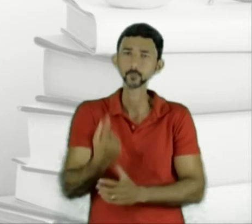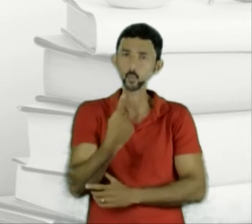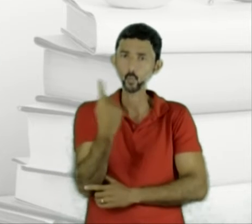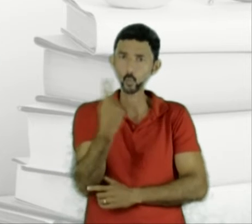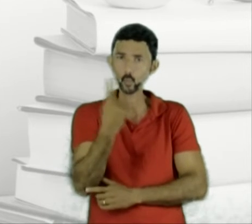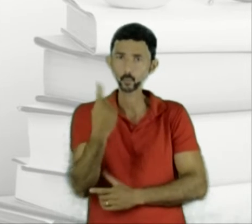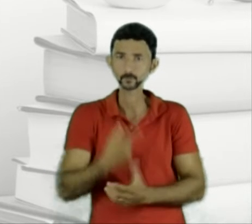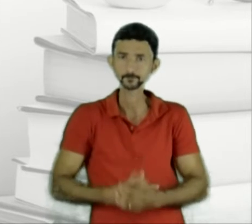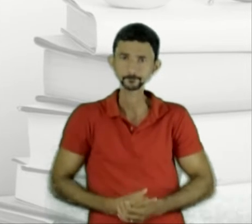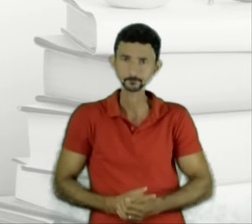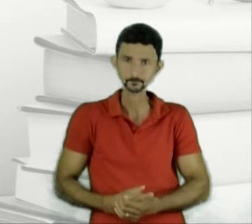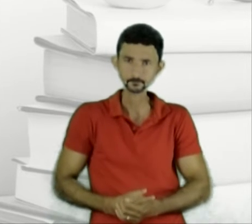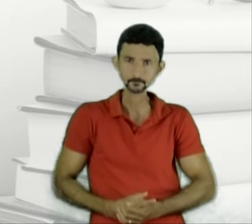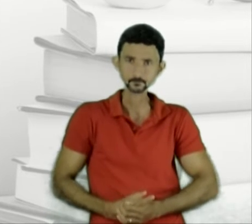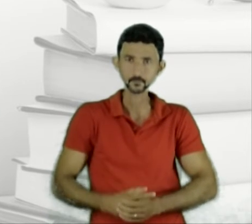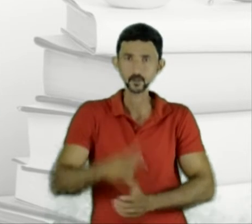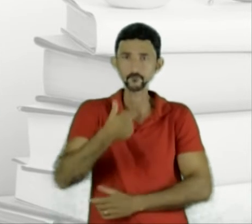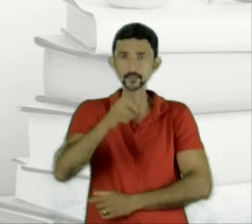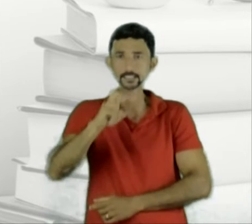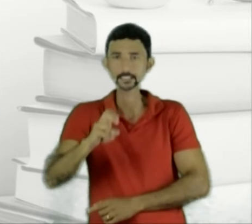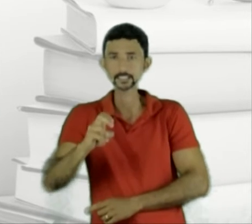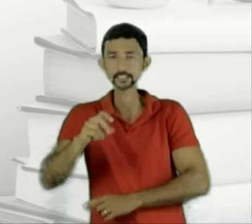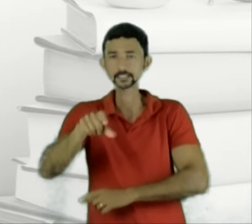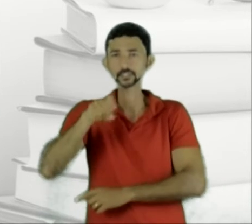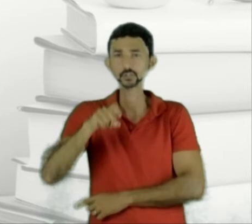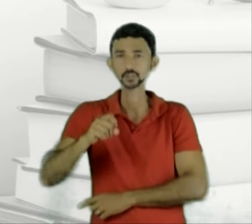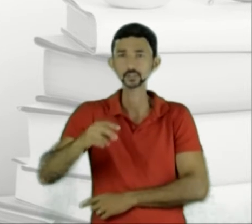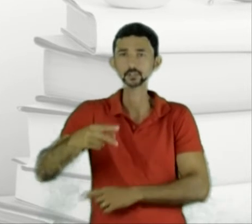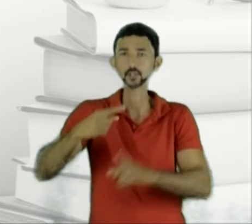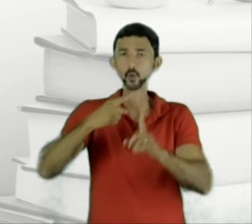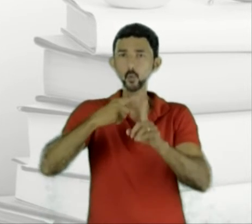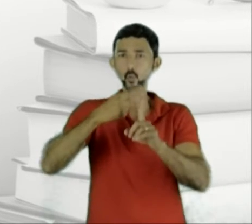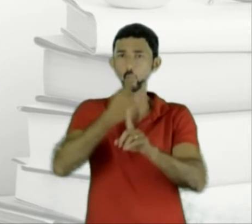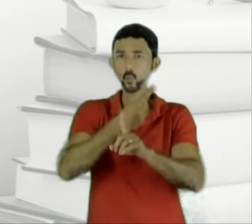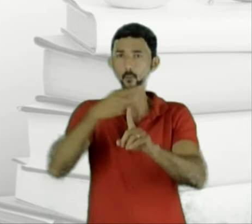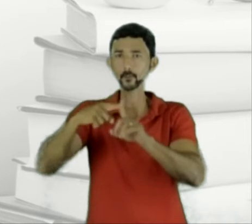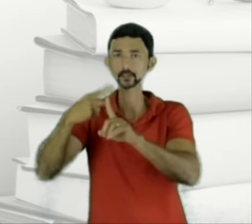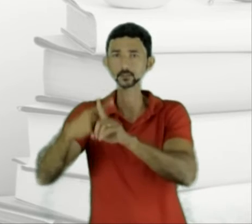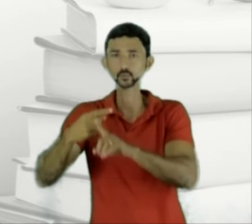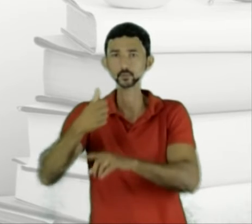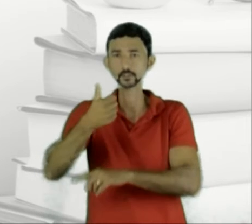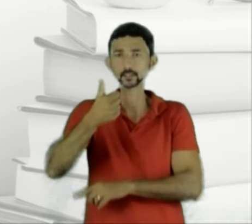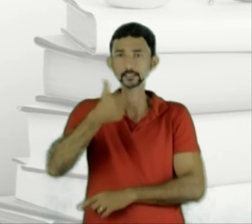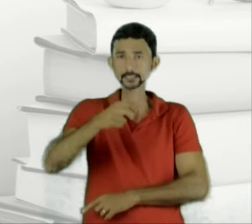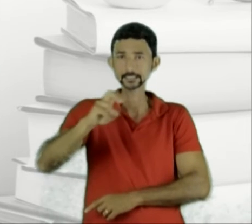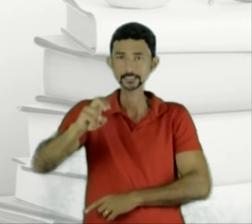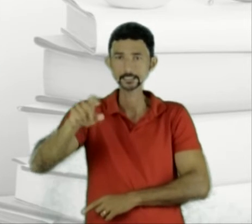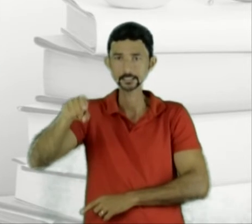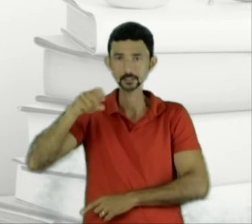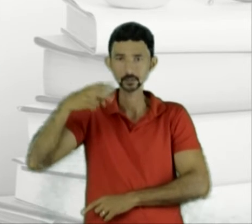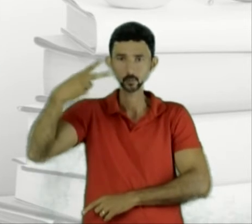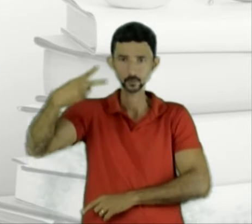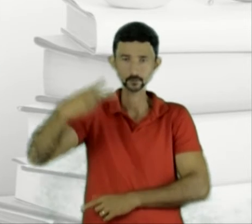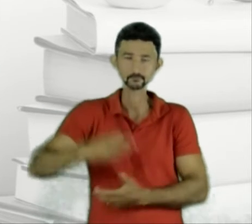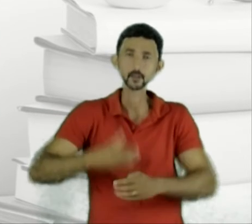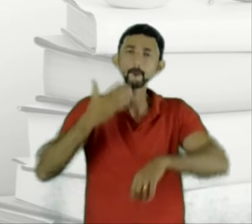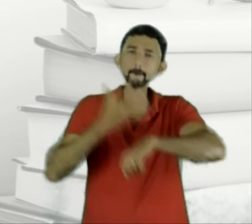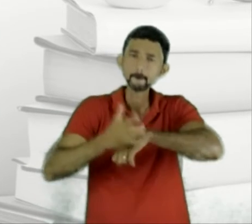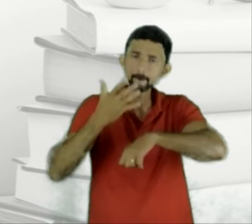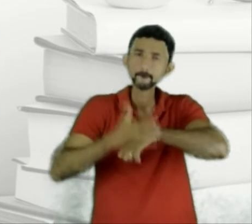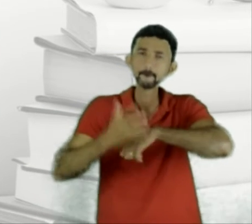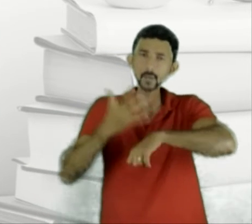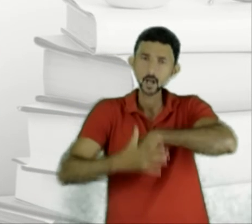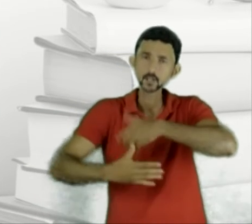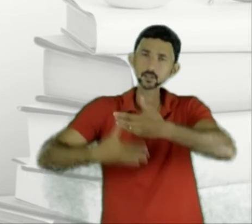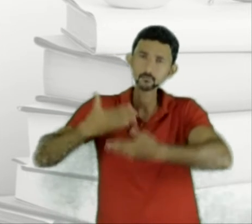1. Então, fica 15x elevado a 1 mais 1, que dá 15x ao quadrado. Com a prática, você